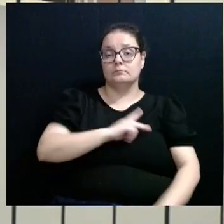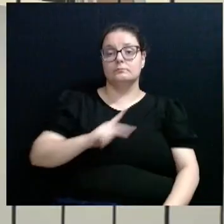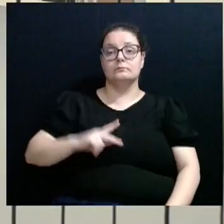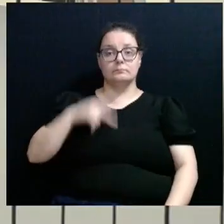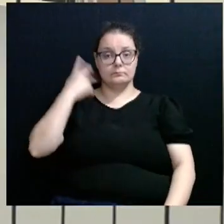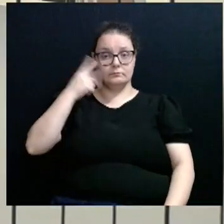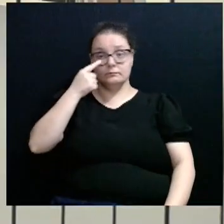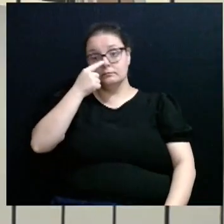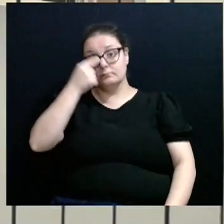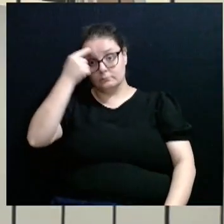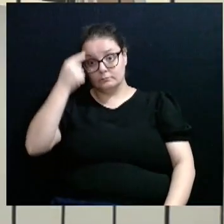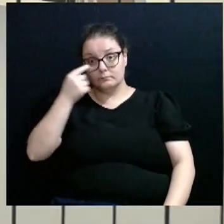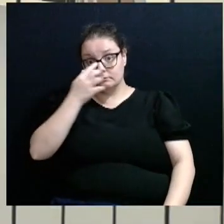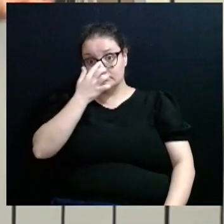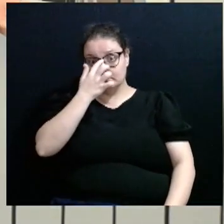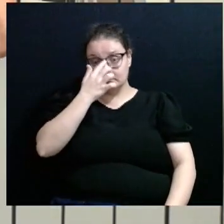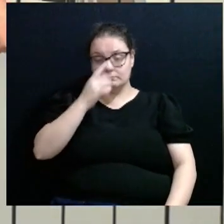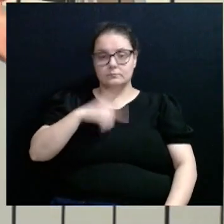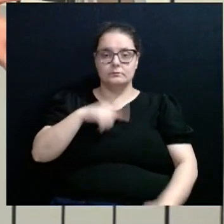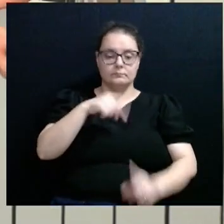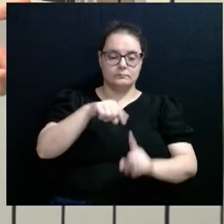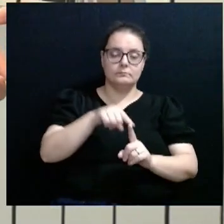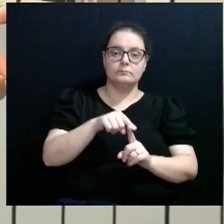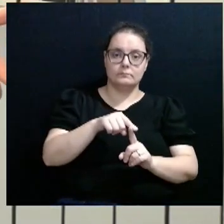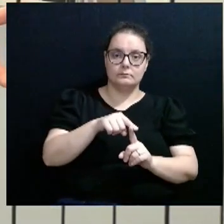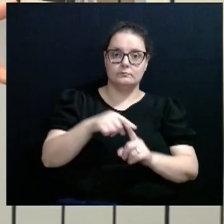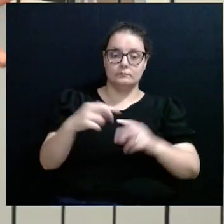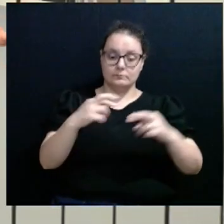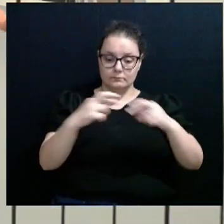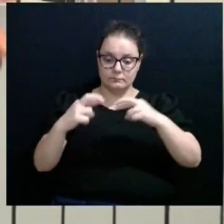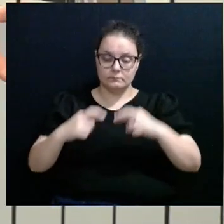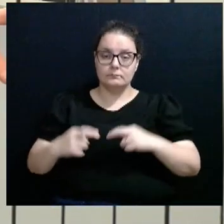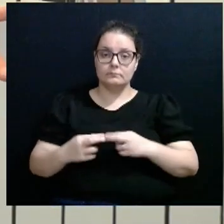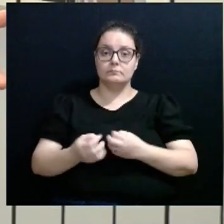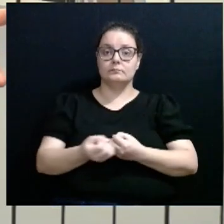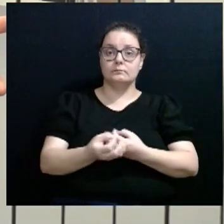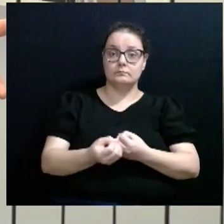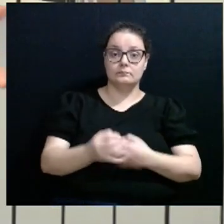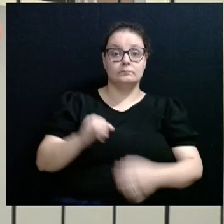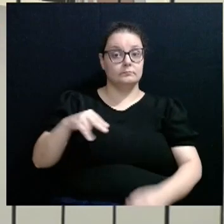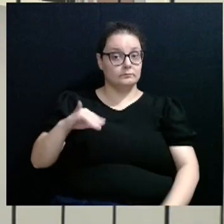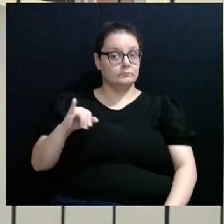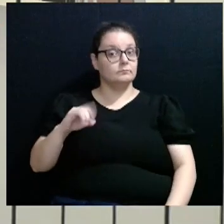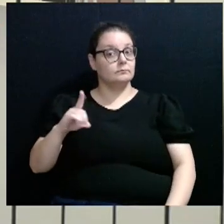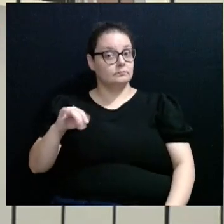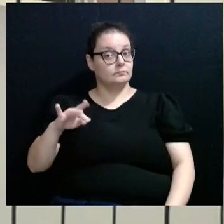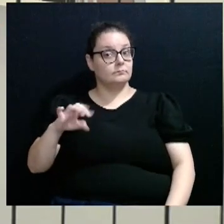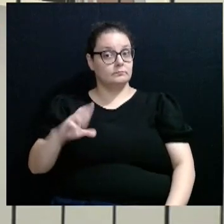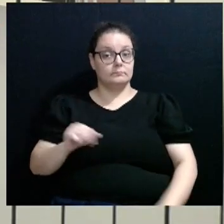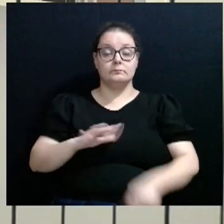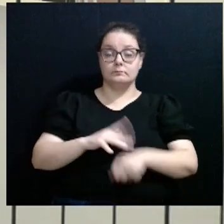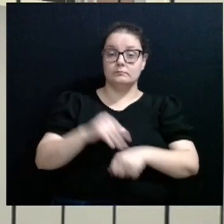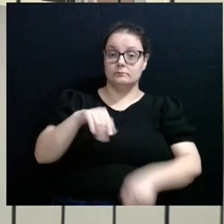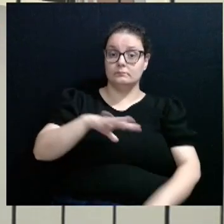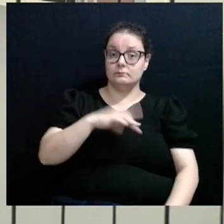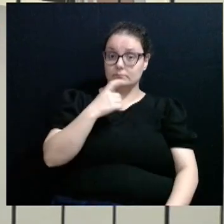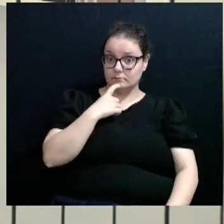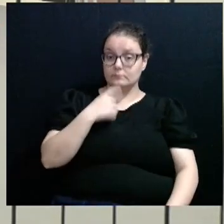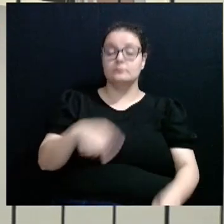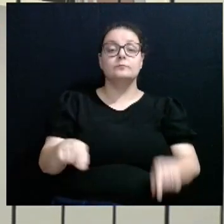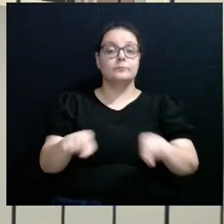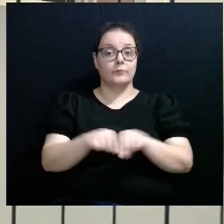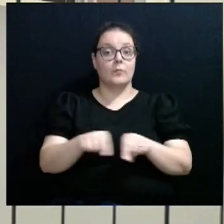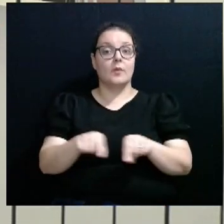Miguel, tinha como objetivo analisar os dados de incidência destas doenças em Campinas e também sobre as